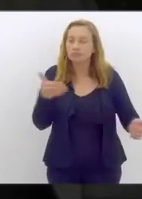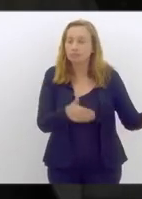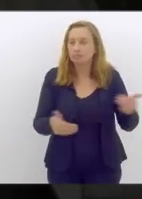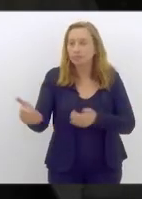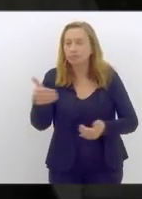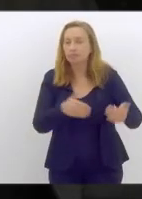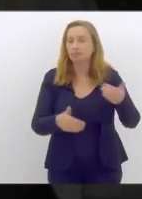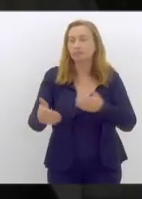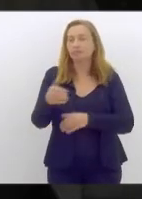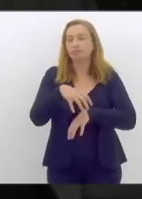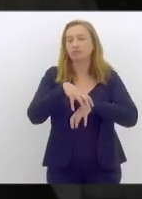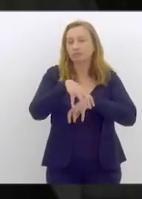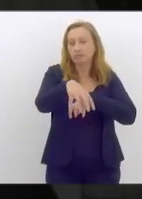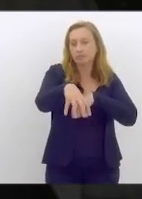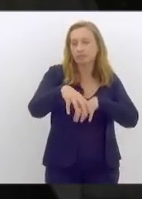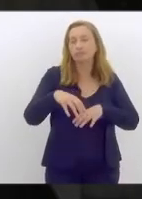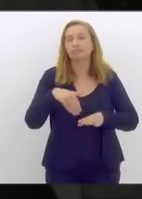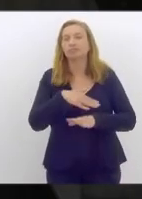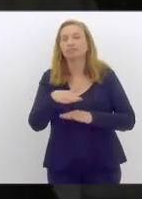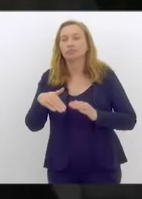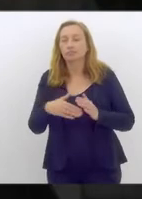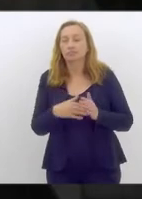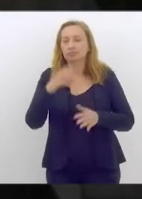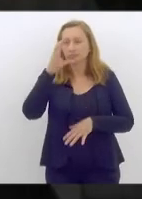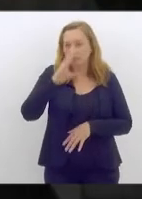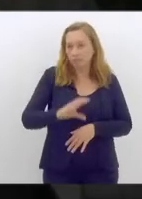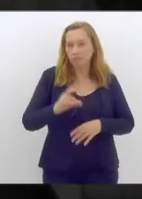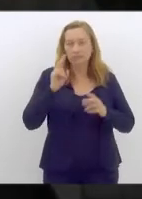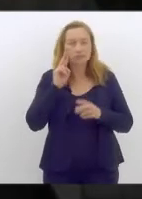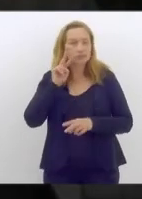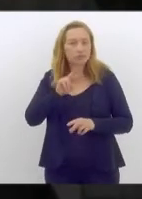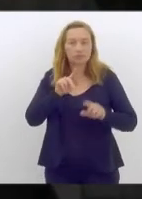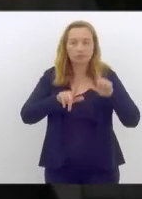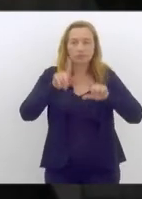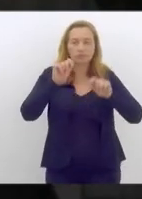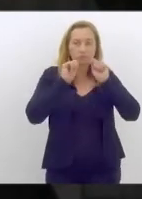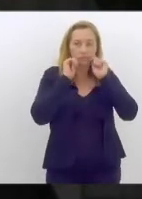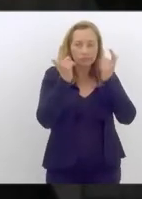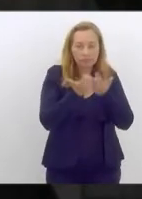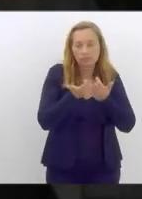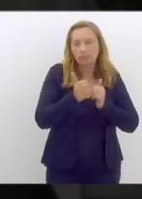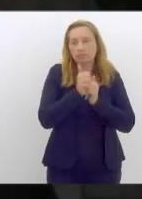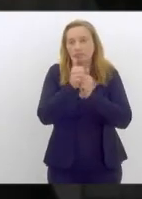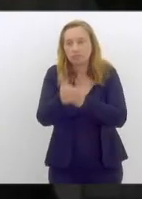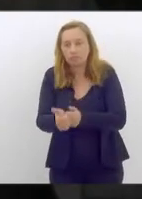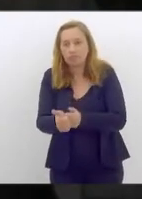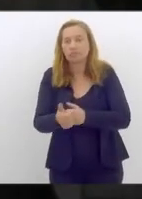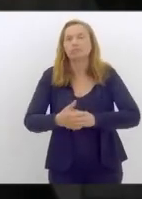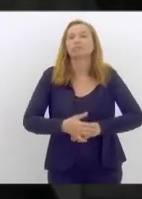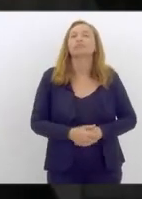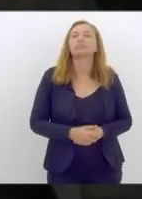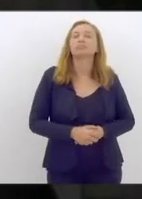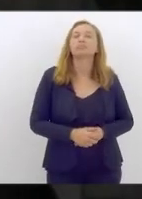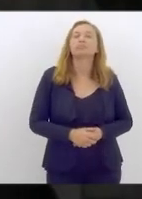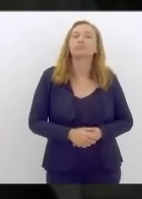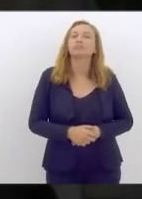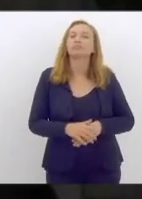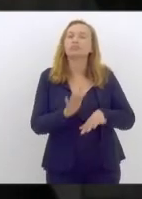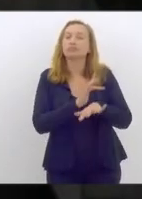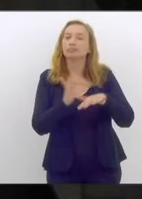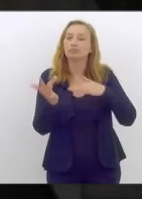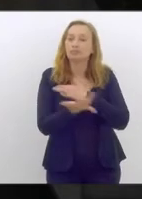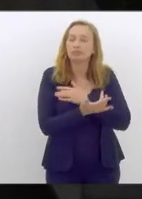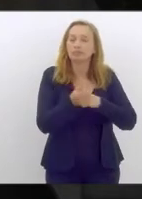plenário virtual cidadães e cidadãos que nos assistem pela TV alerj pelas redes sociais